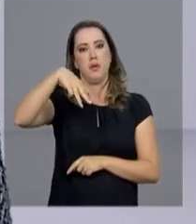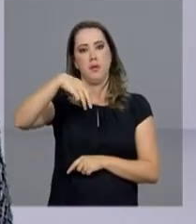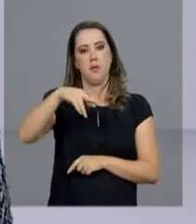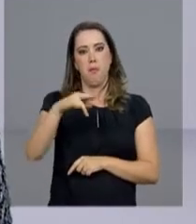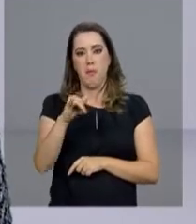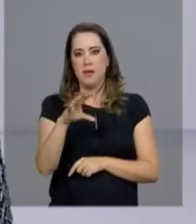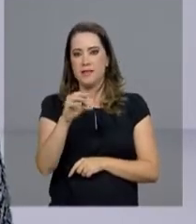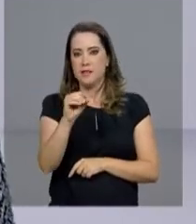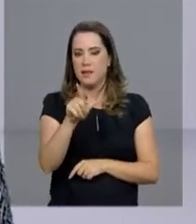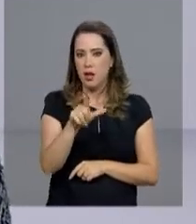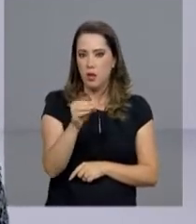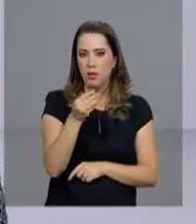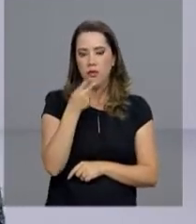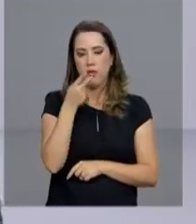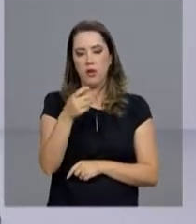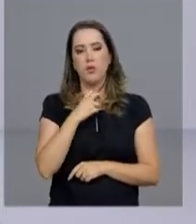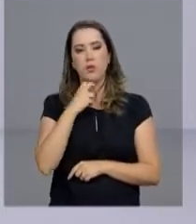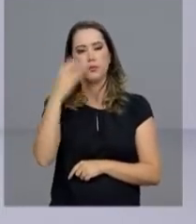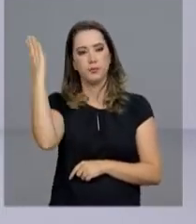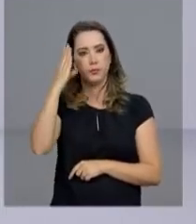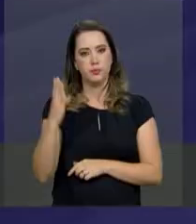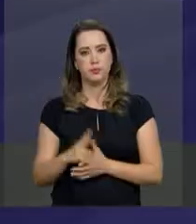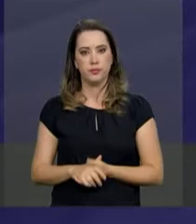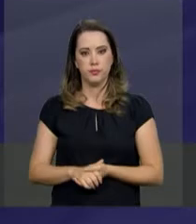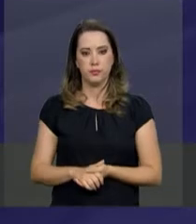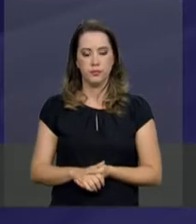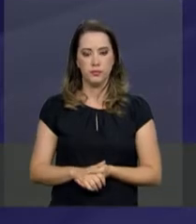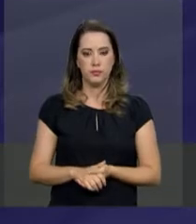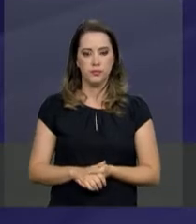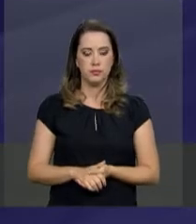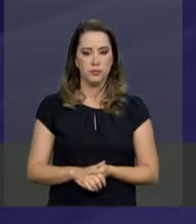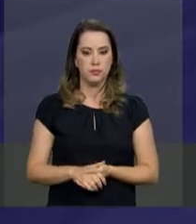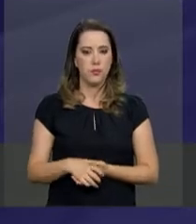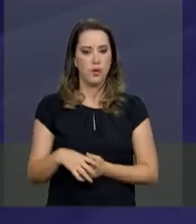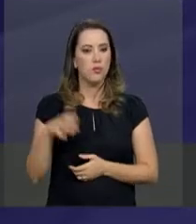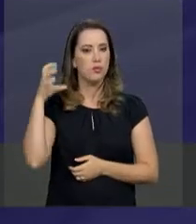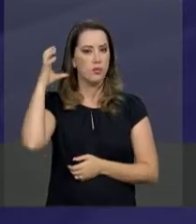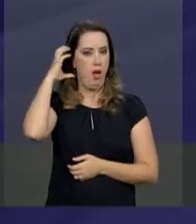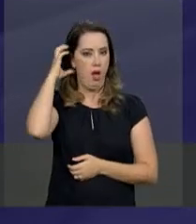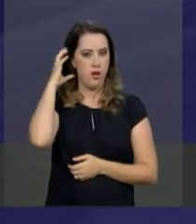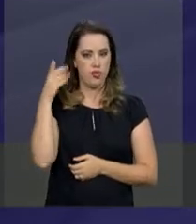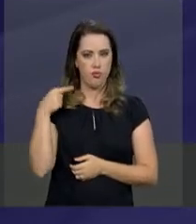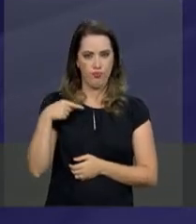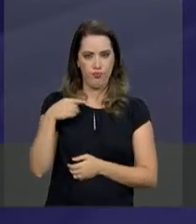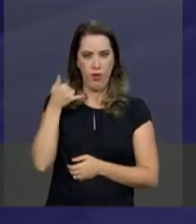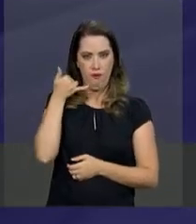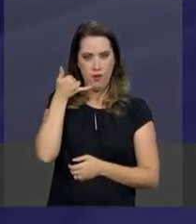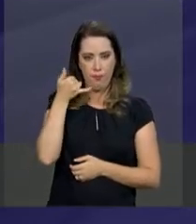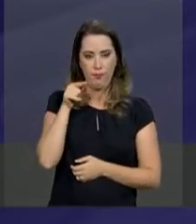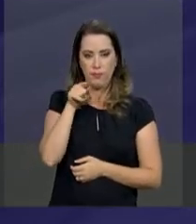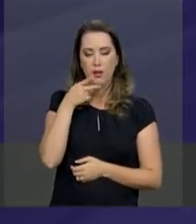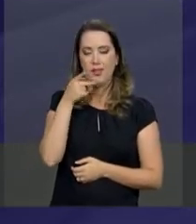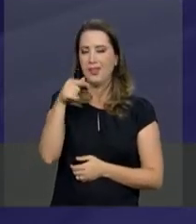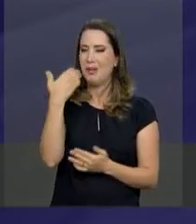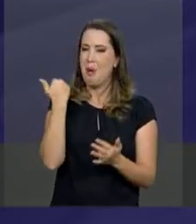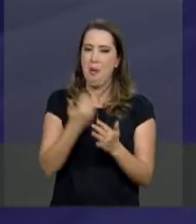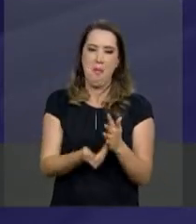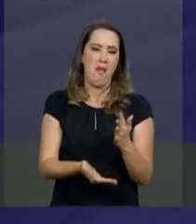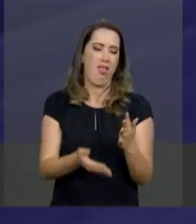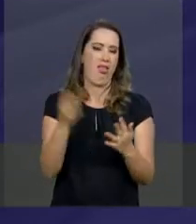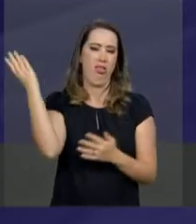araújo falou com a equipe avança brasil é uma perda irreparável para a cultura brasileira